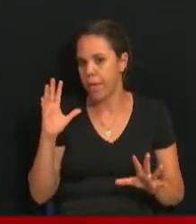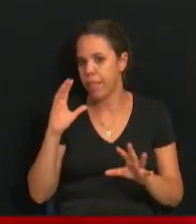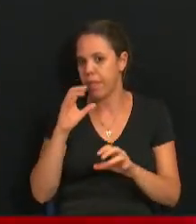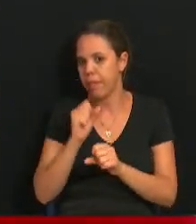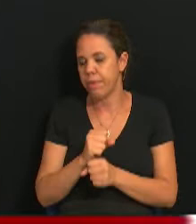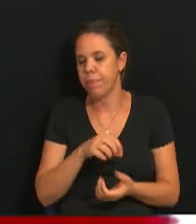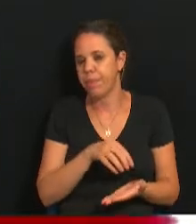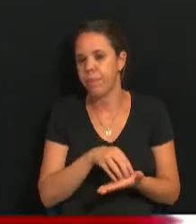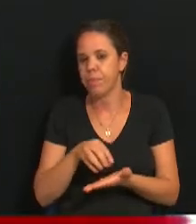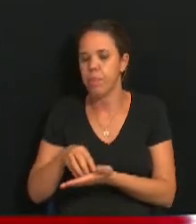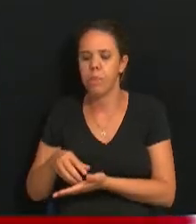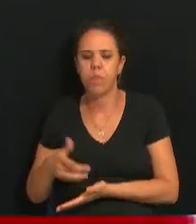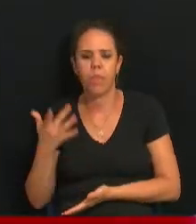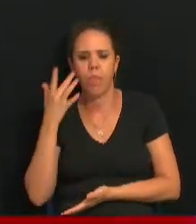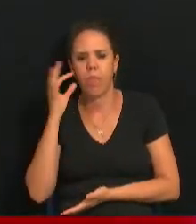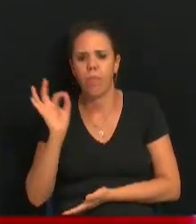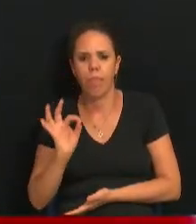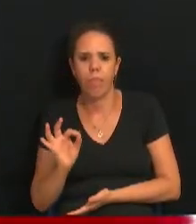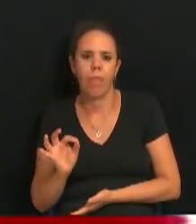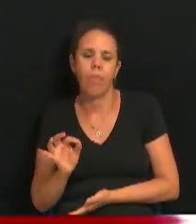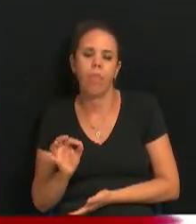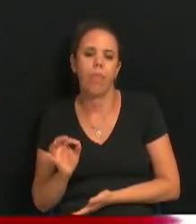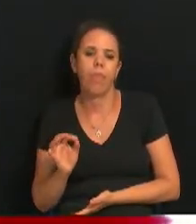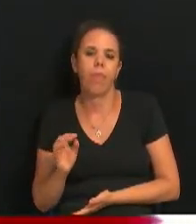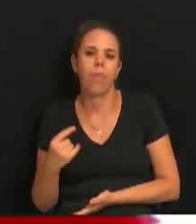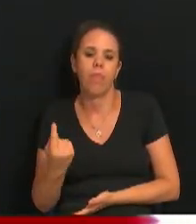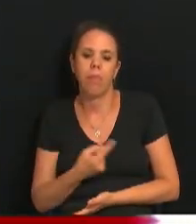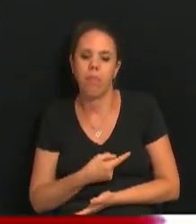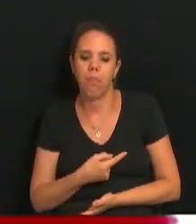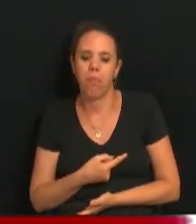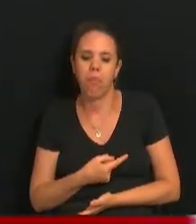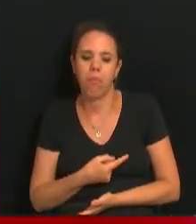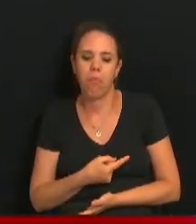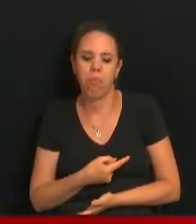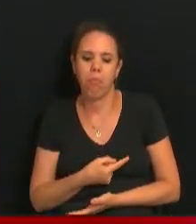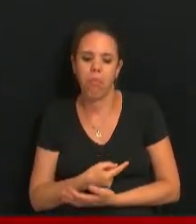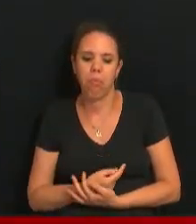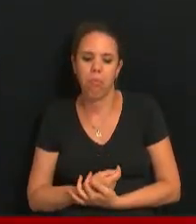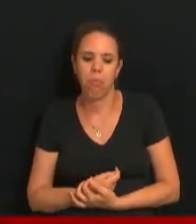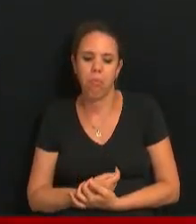não entendia como funcionava, principalmente nós, né, os